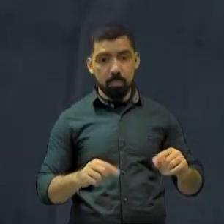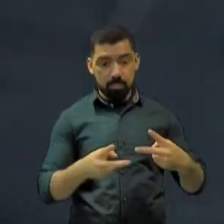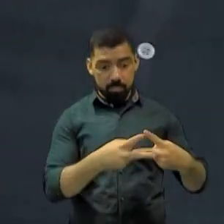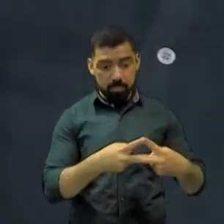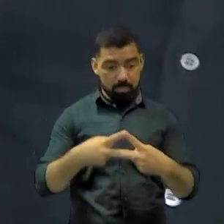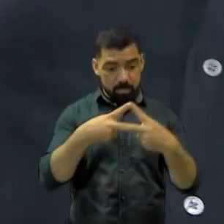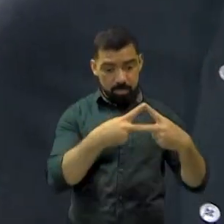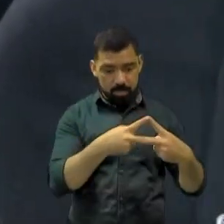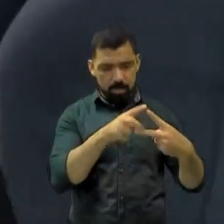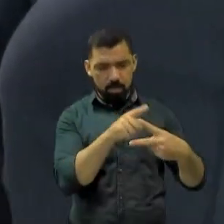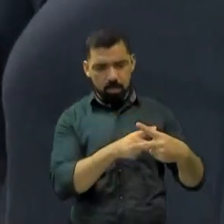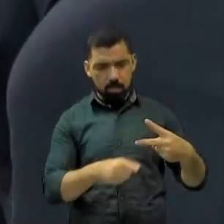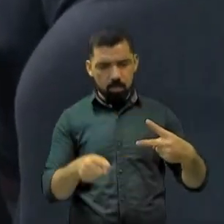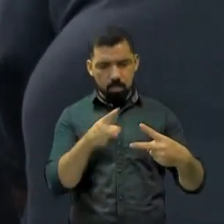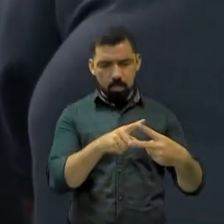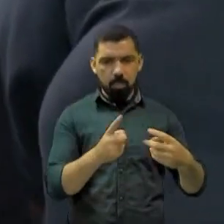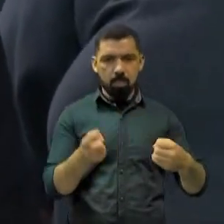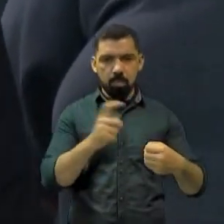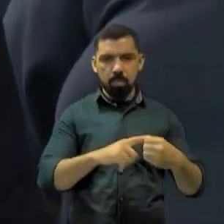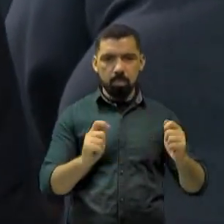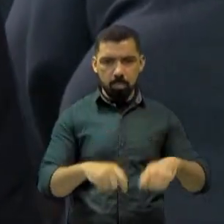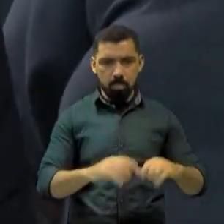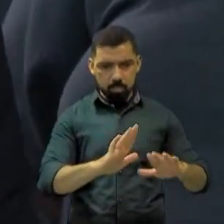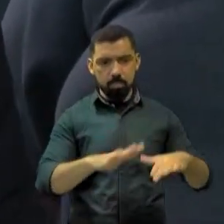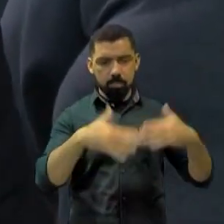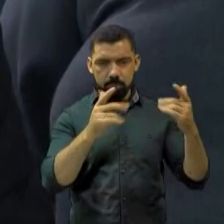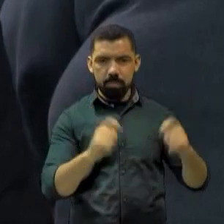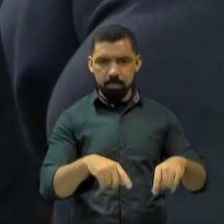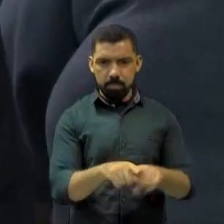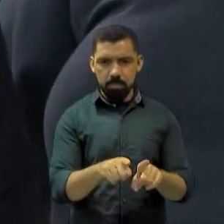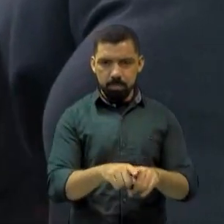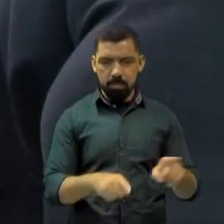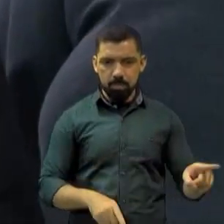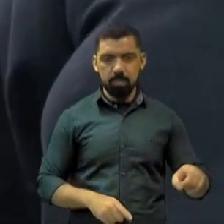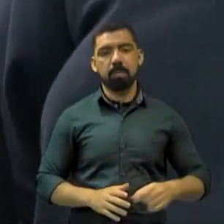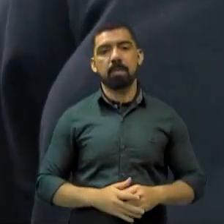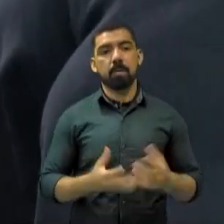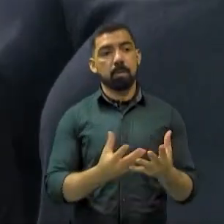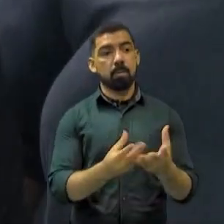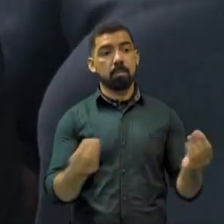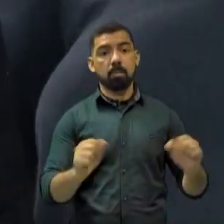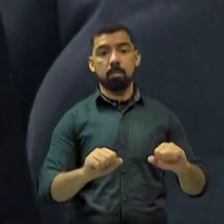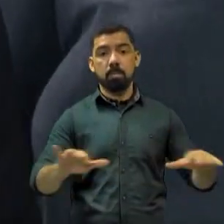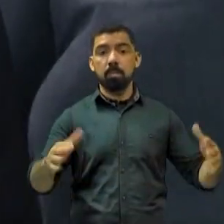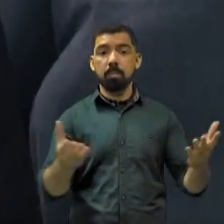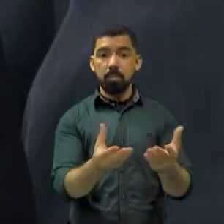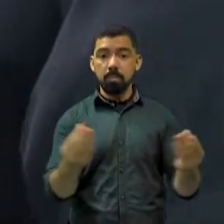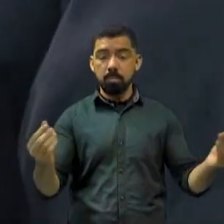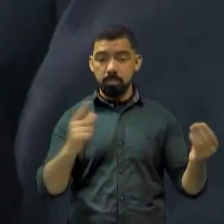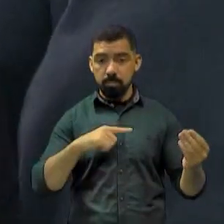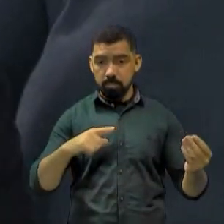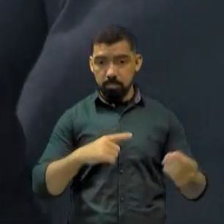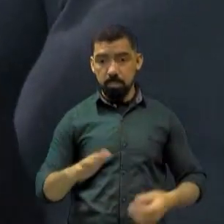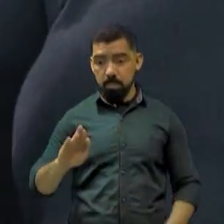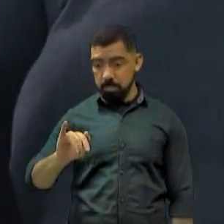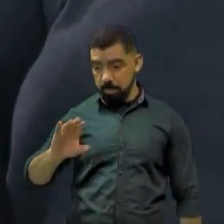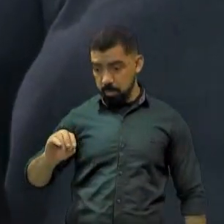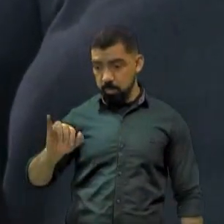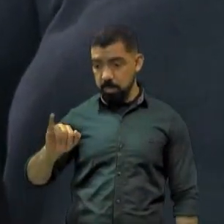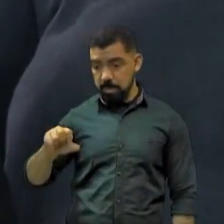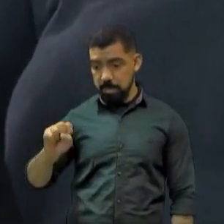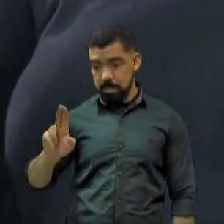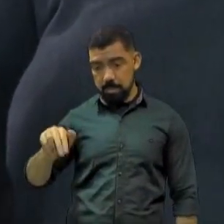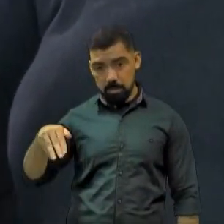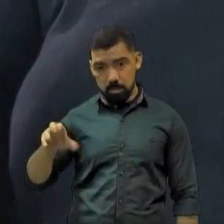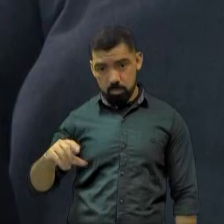matérias com capacidade de se renovar e que está abundante, disponíveis. Os bioinsumos podem estar disponíveis para a